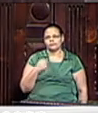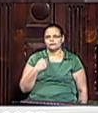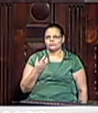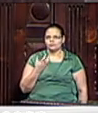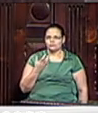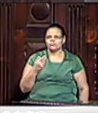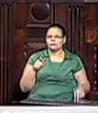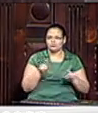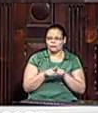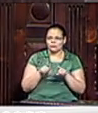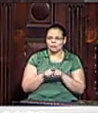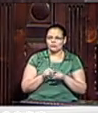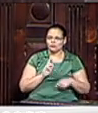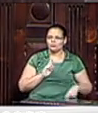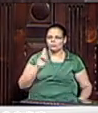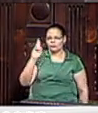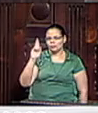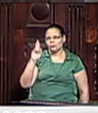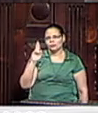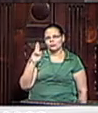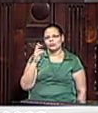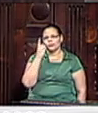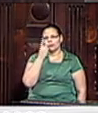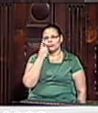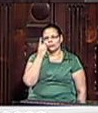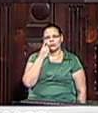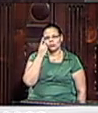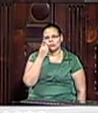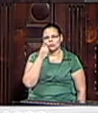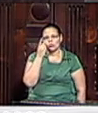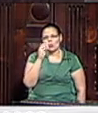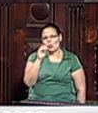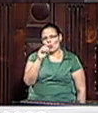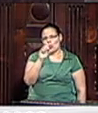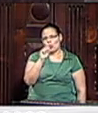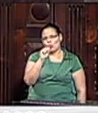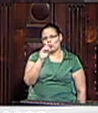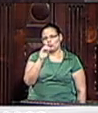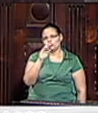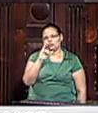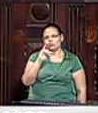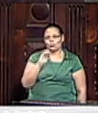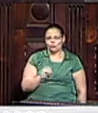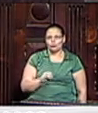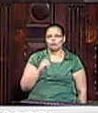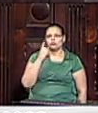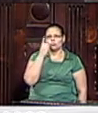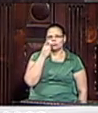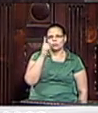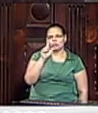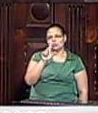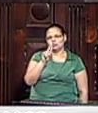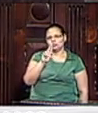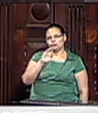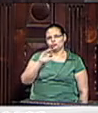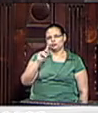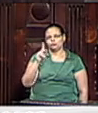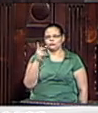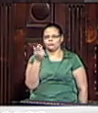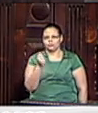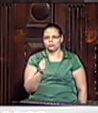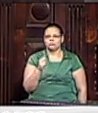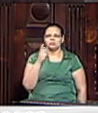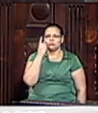aqui também representando o deputado Osório, a deputada Lucinha e